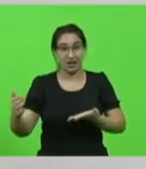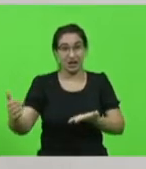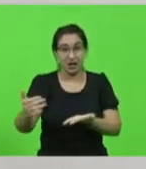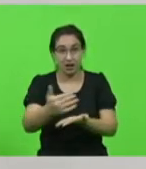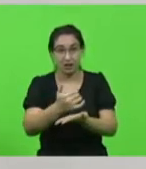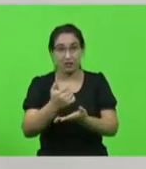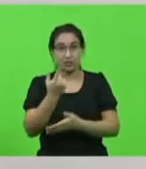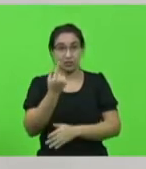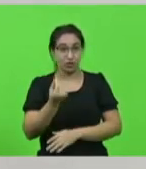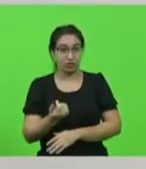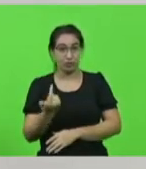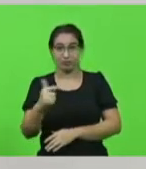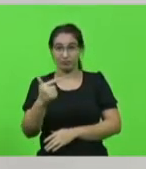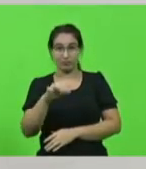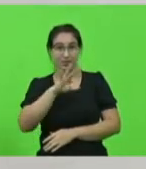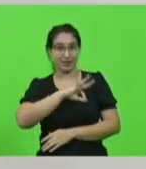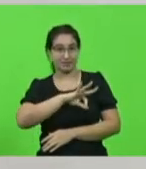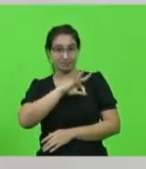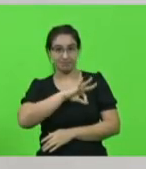salário.